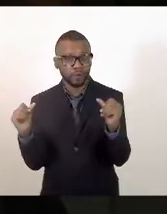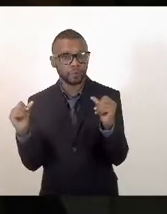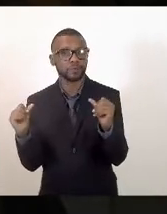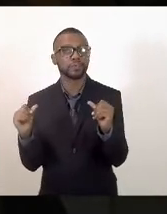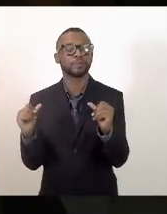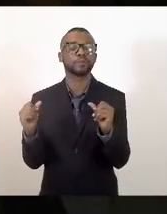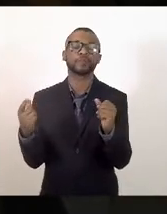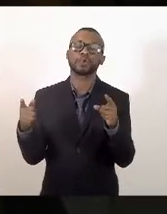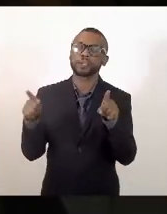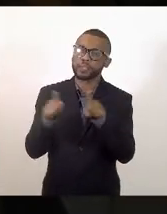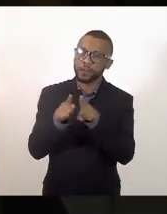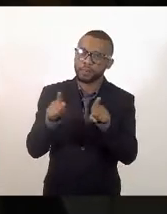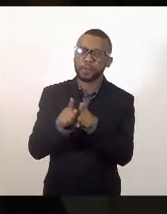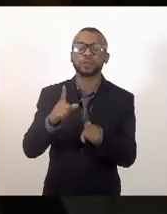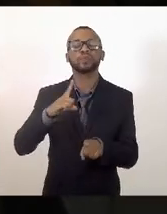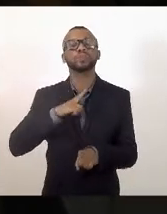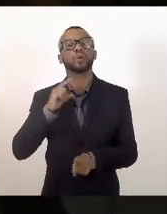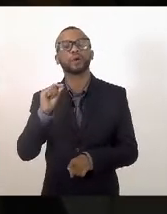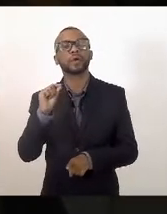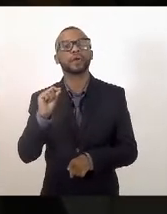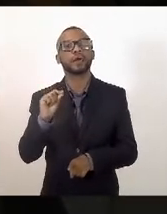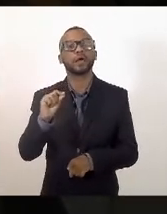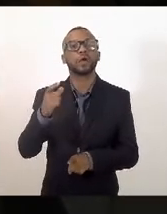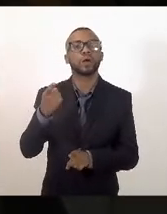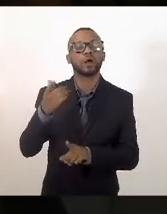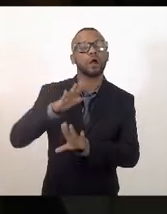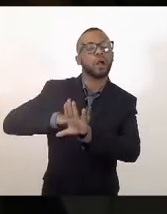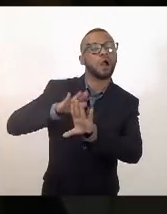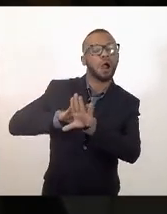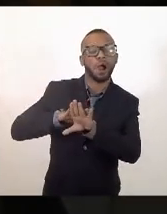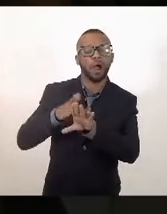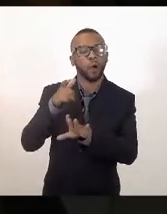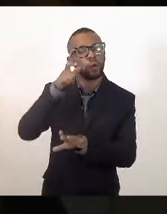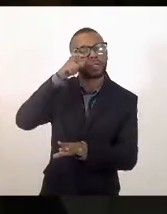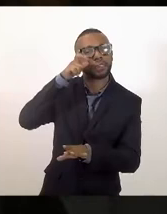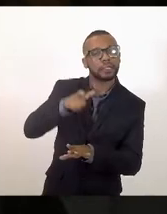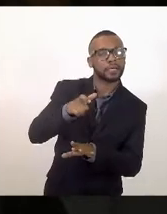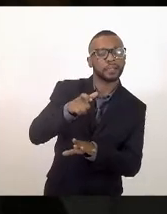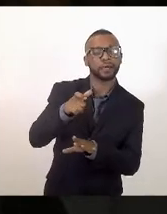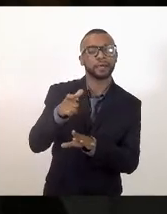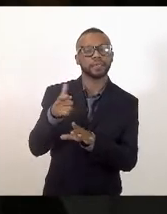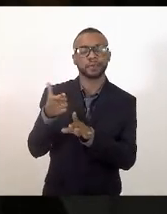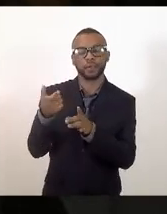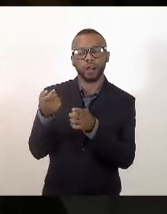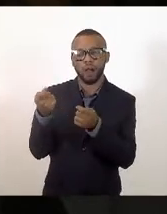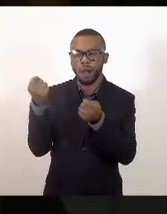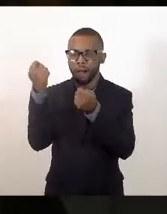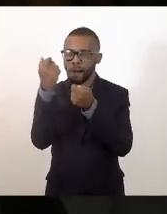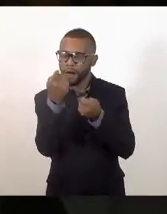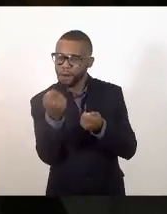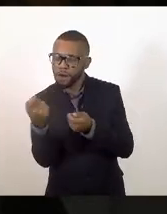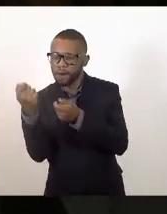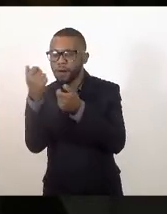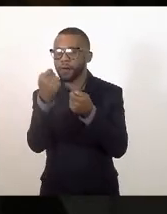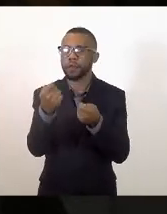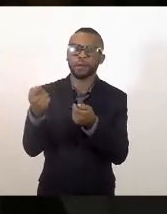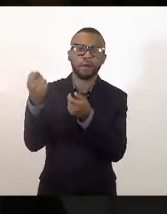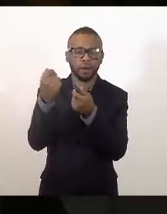existia os interesses espúrios e até mesmo,